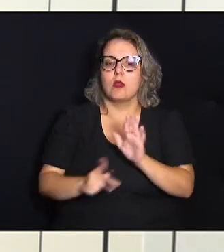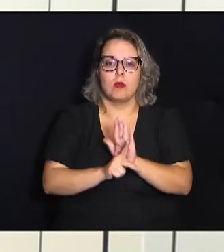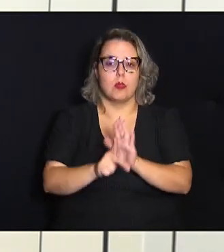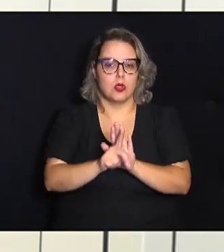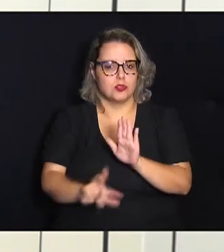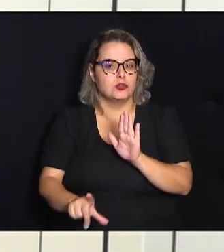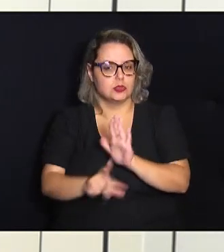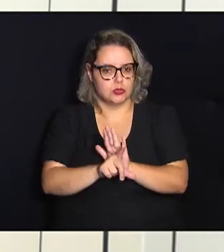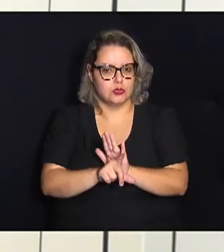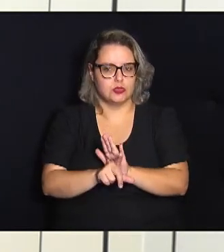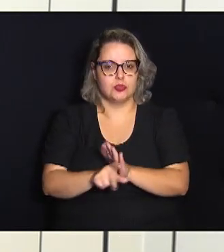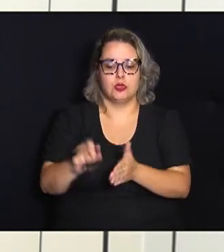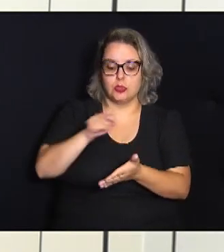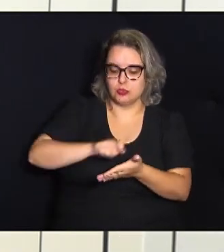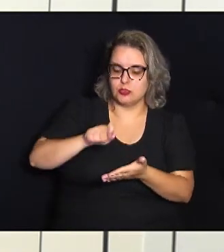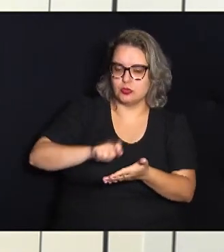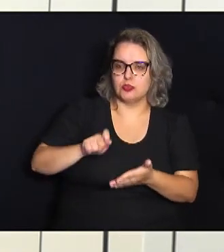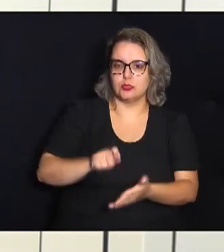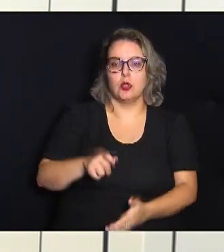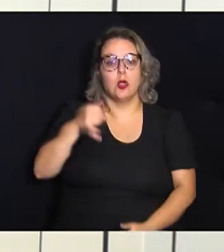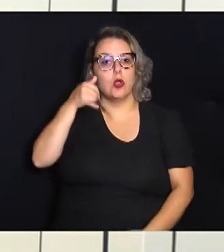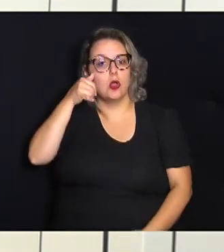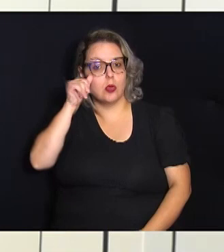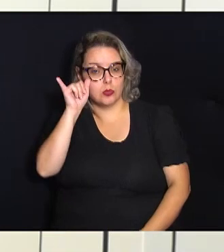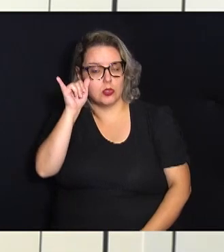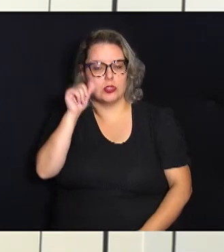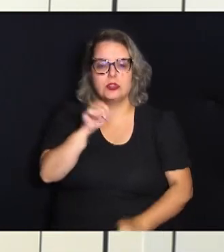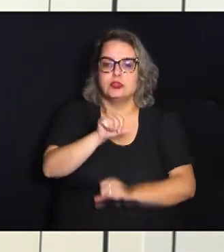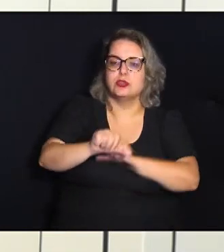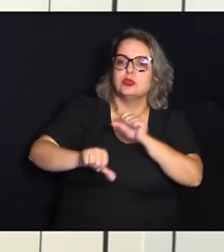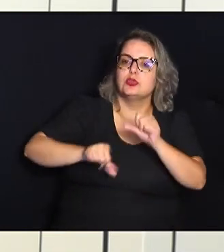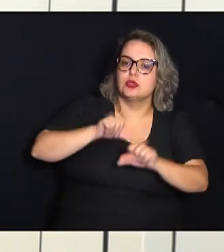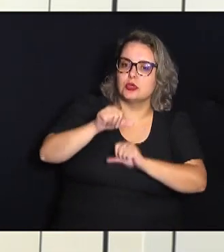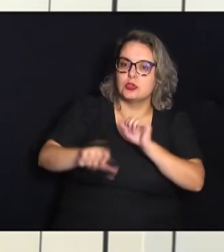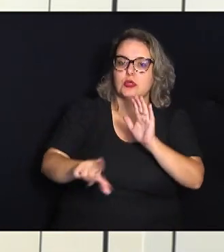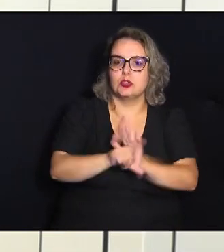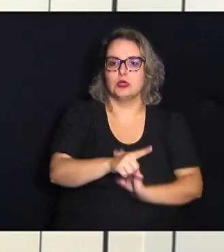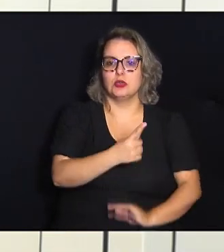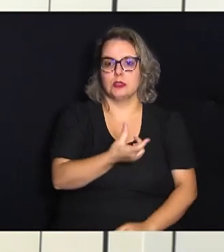lei de autoria do vereador Paulo Búfalo que altera a Lei número